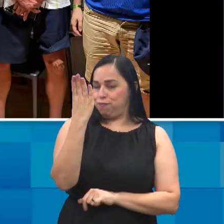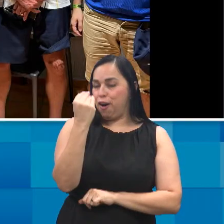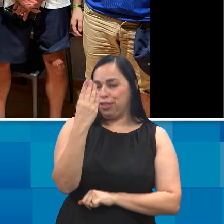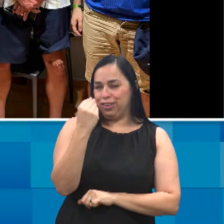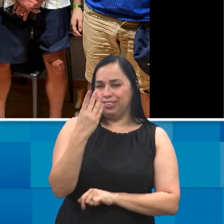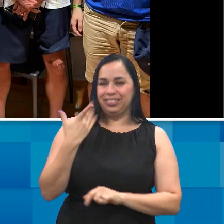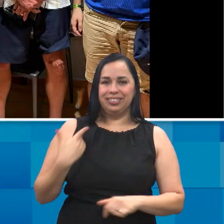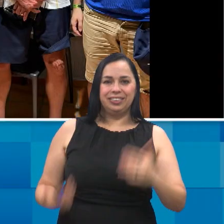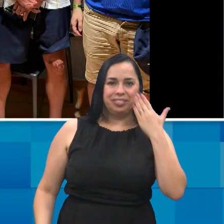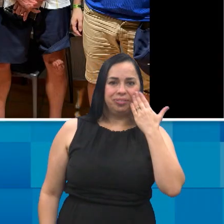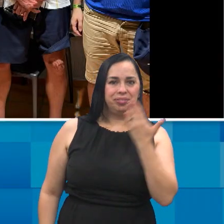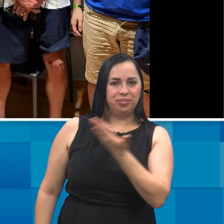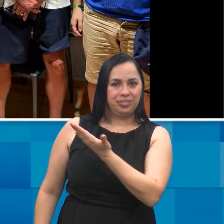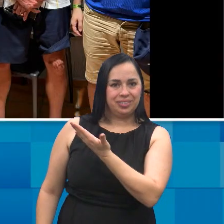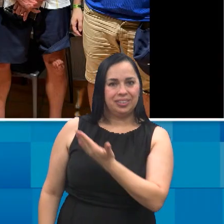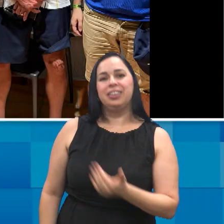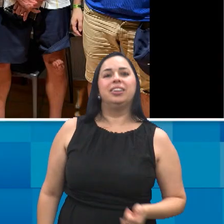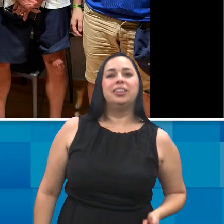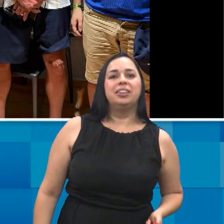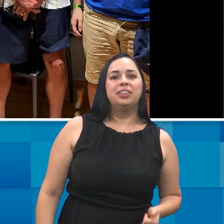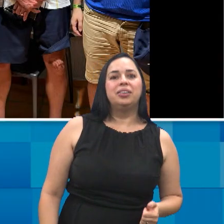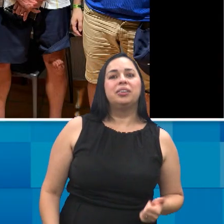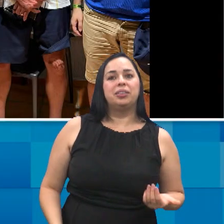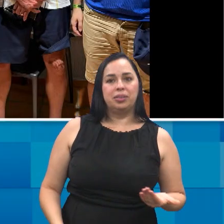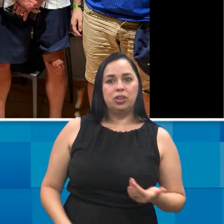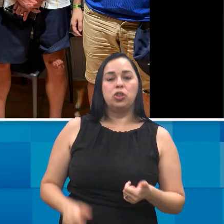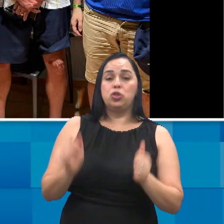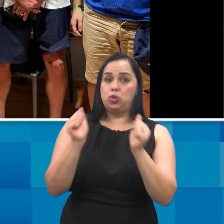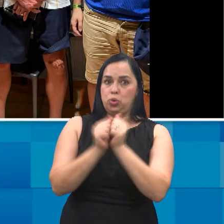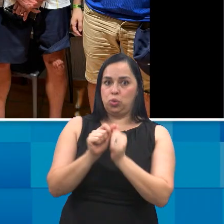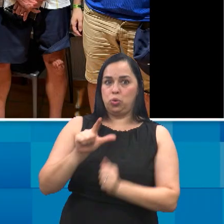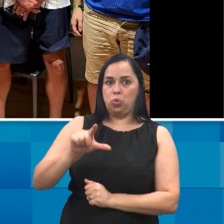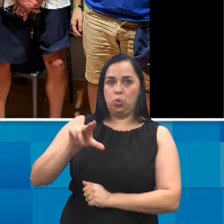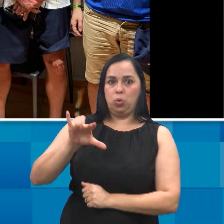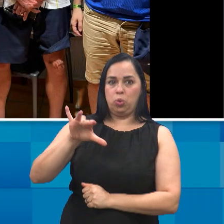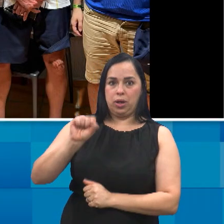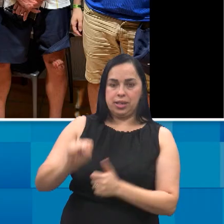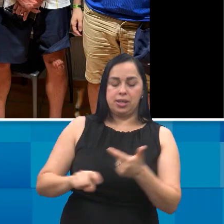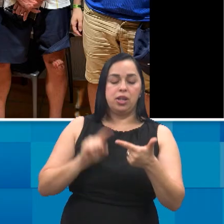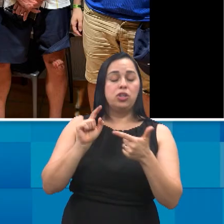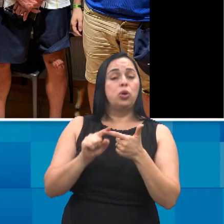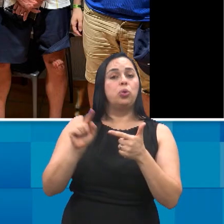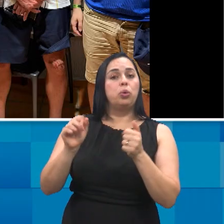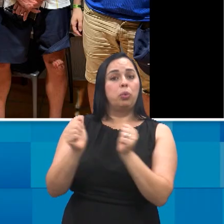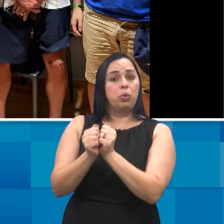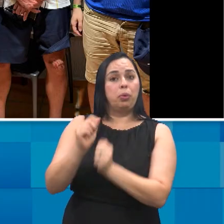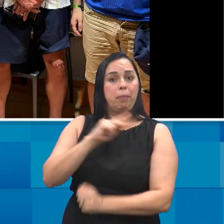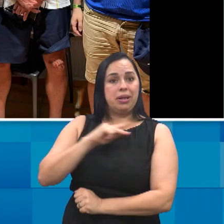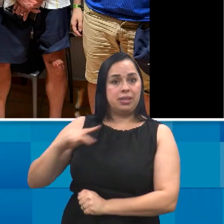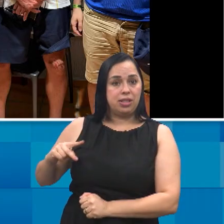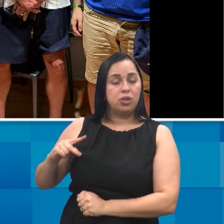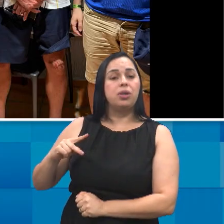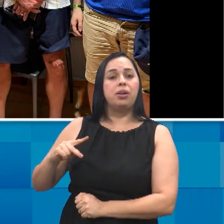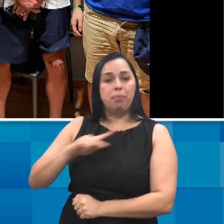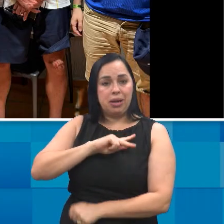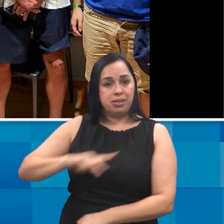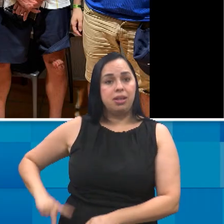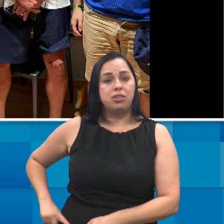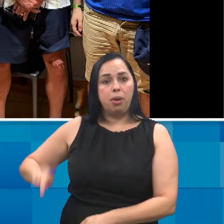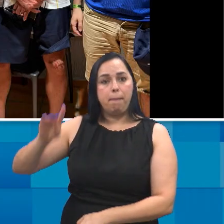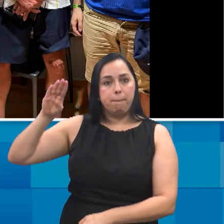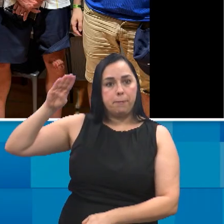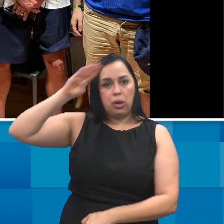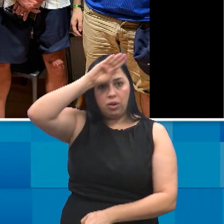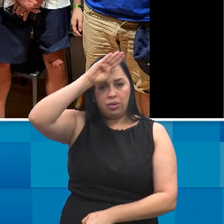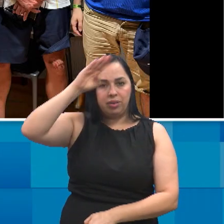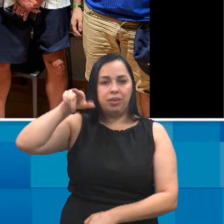recentemente, né, a minha foto também com o Lucas Pavanato, meu amigo, com o presidente Bolsonaro. O presidente Bolsonaro, ele conhece a